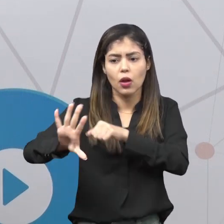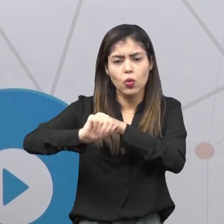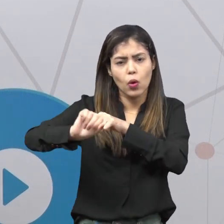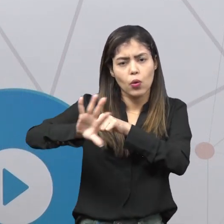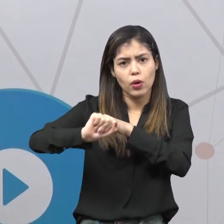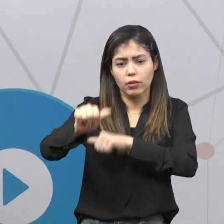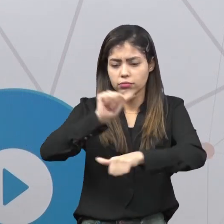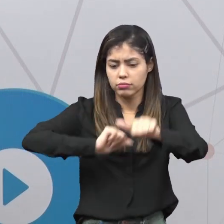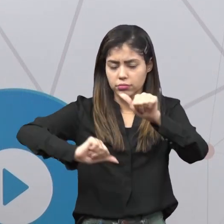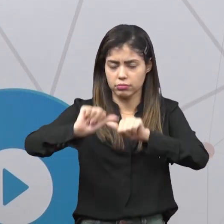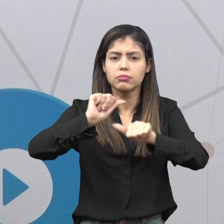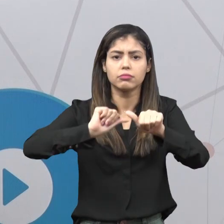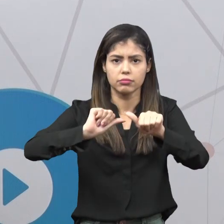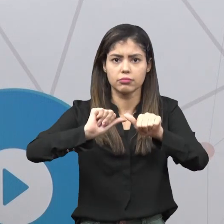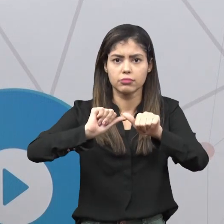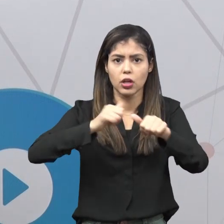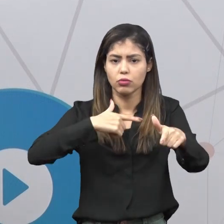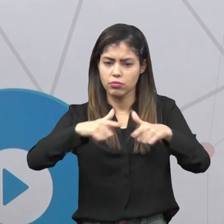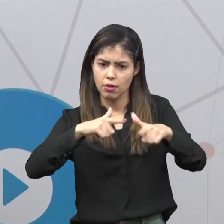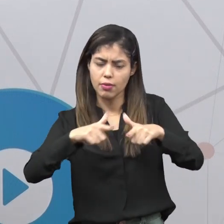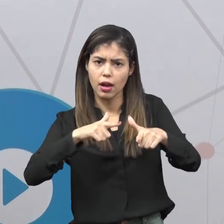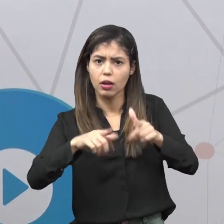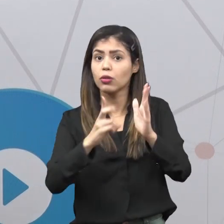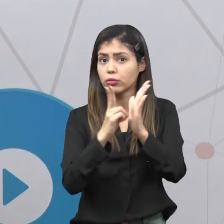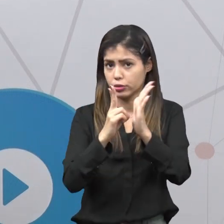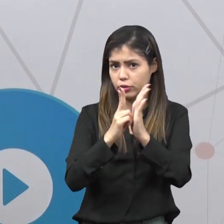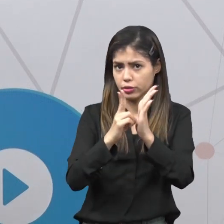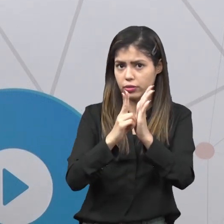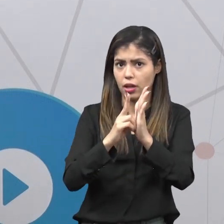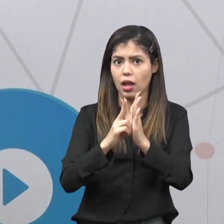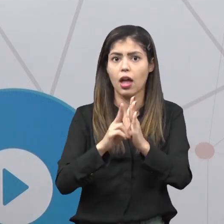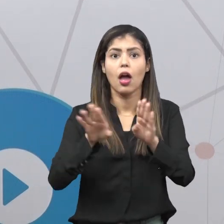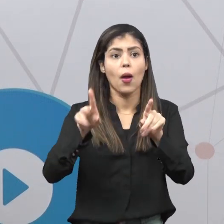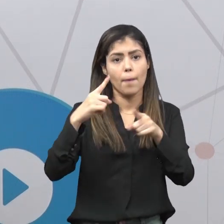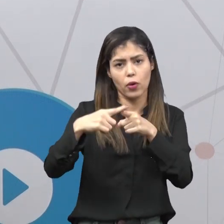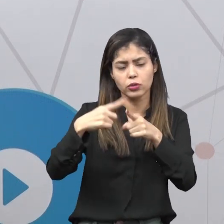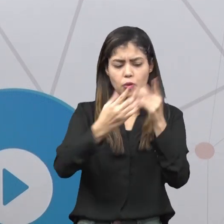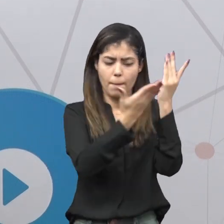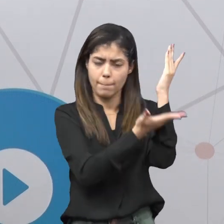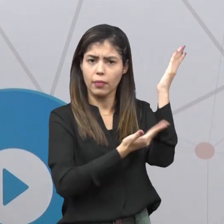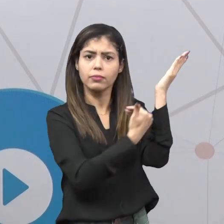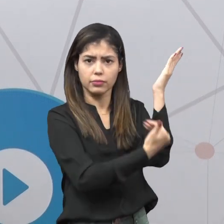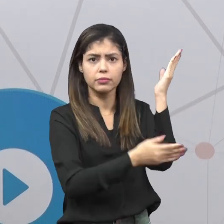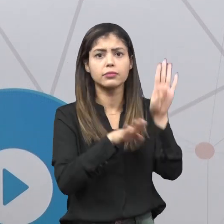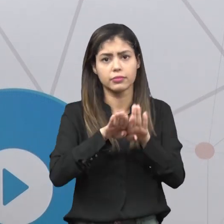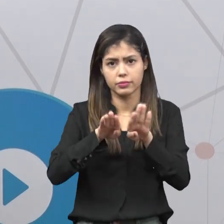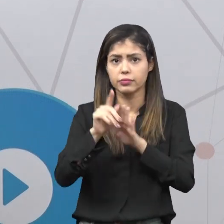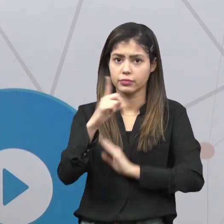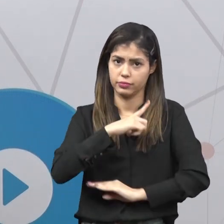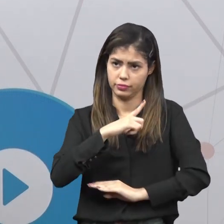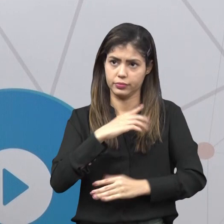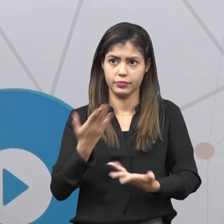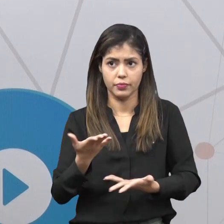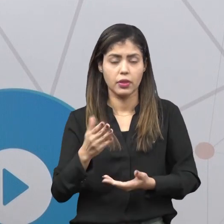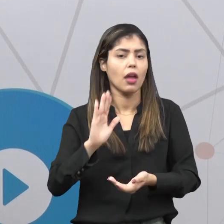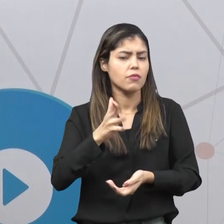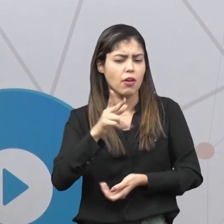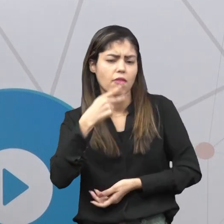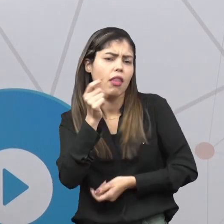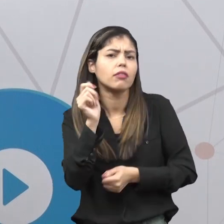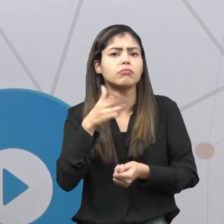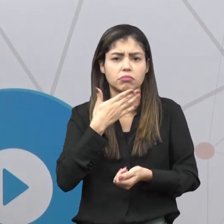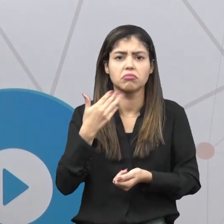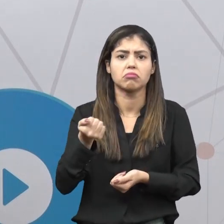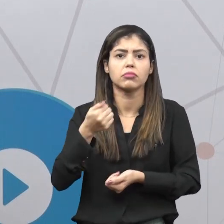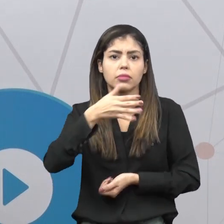efetuassem aí a troca, desse trabalho com os indígenas e desse produto pau-brasil. Mas já a gente vai falar um pouquinho melhor sobre